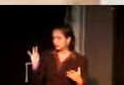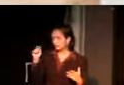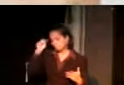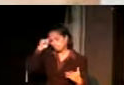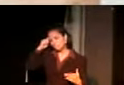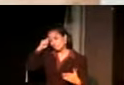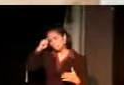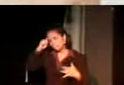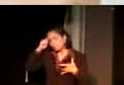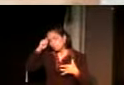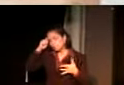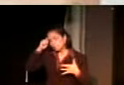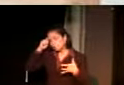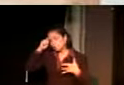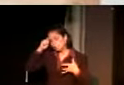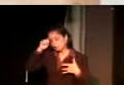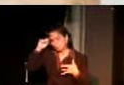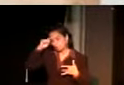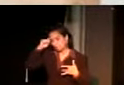que ele toca mais